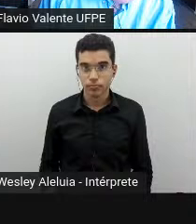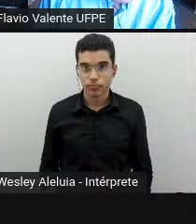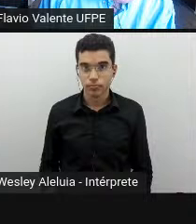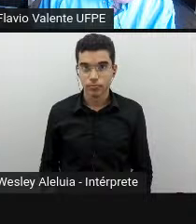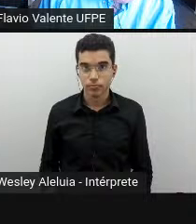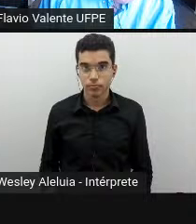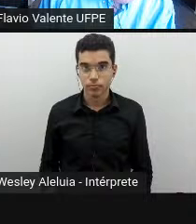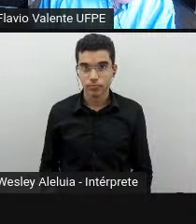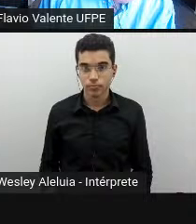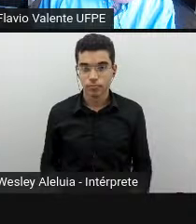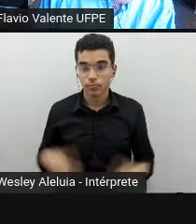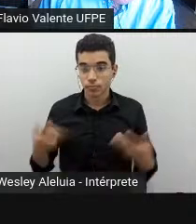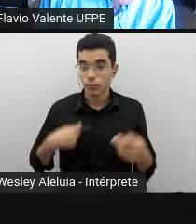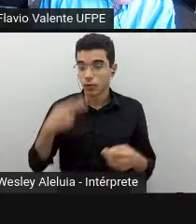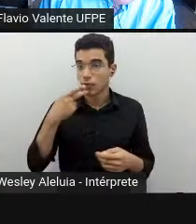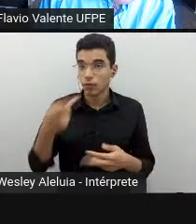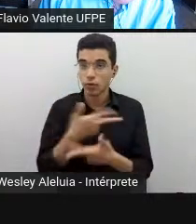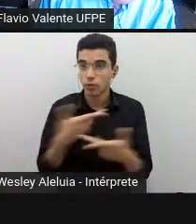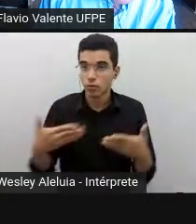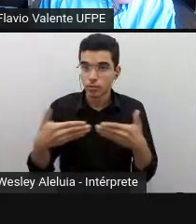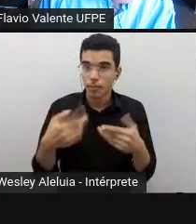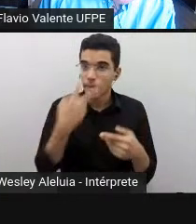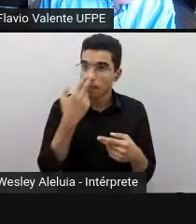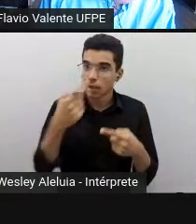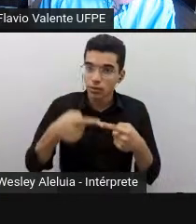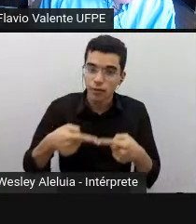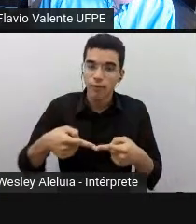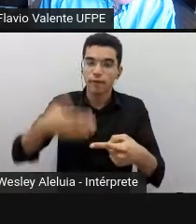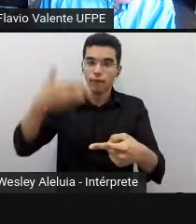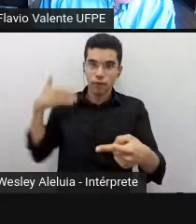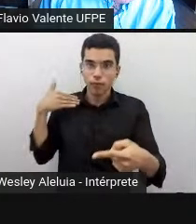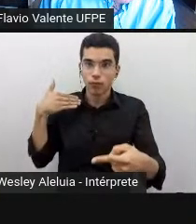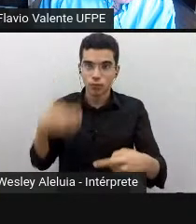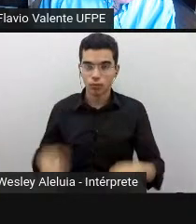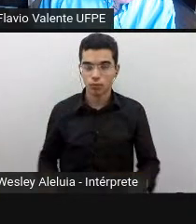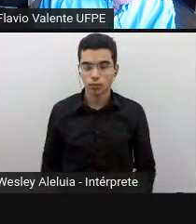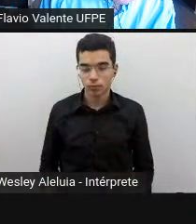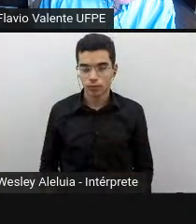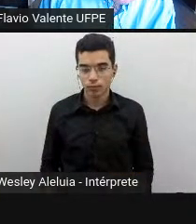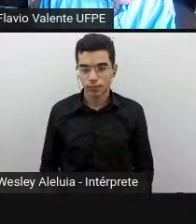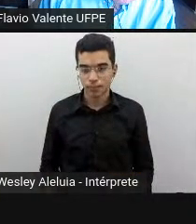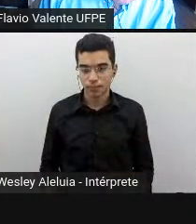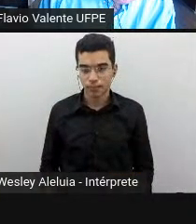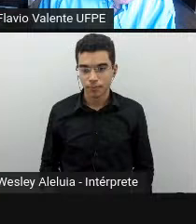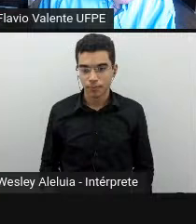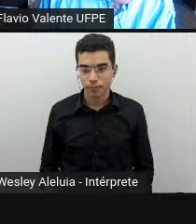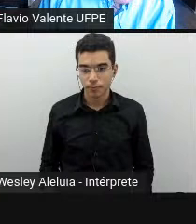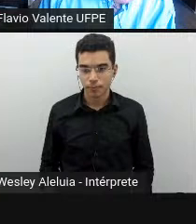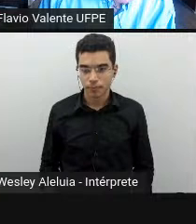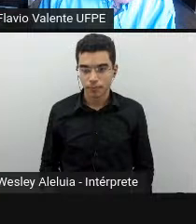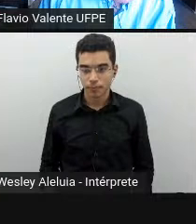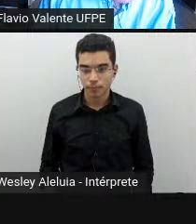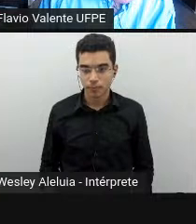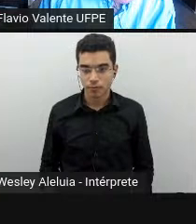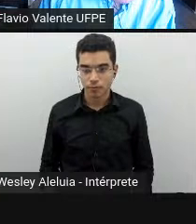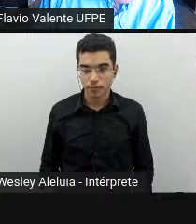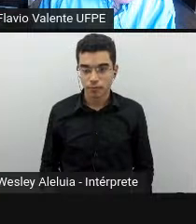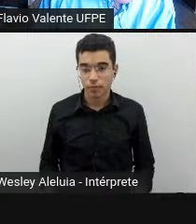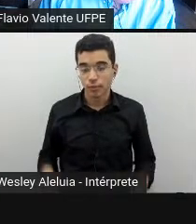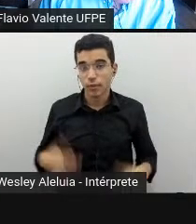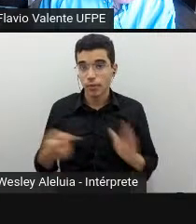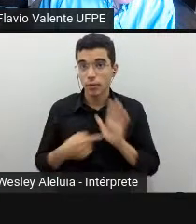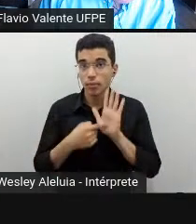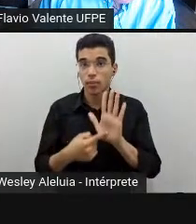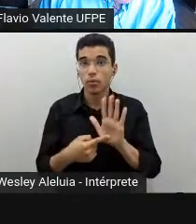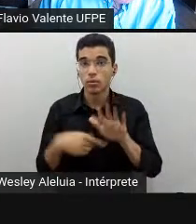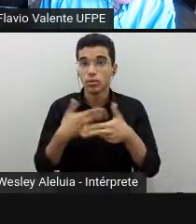E aí eu falo dos retrocessos, que vêm reafirmar as lacunas. Porque talvez se a